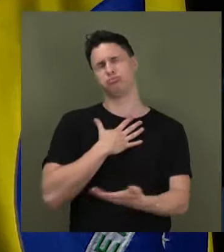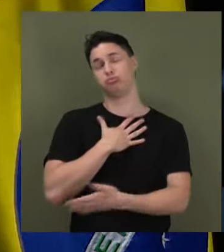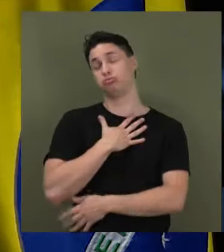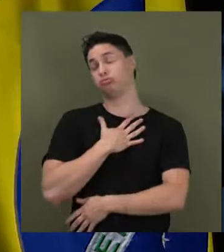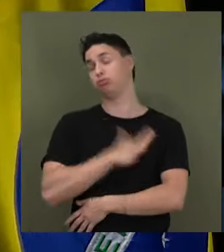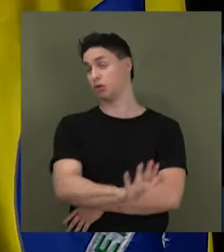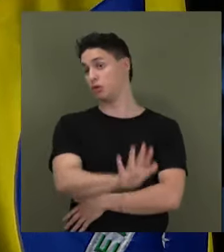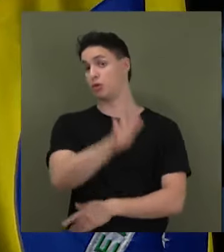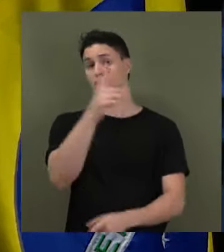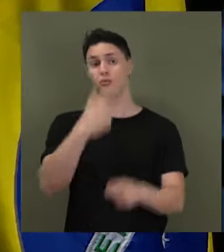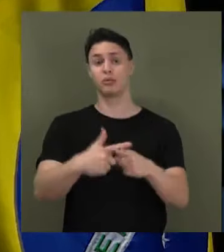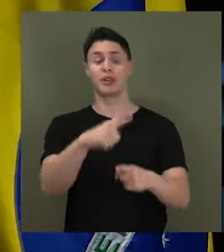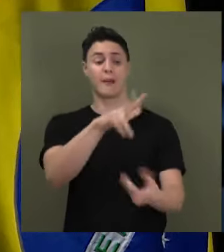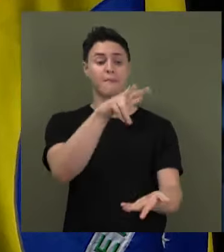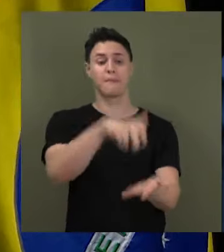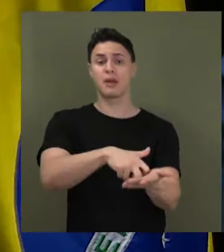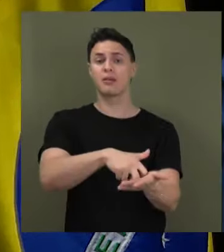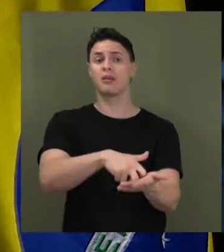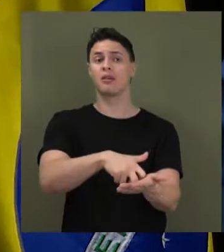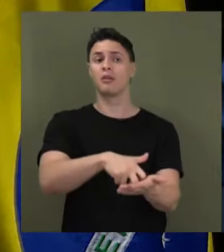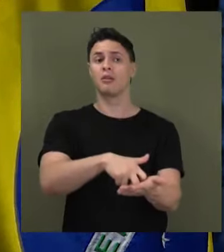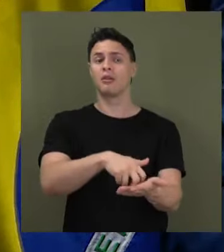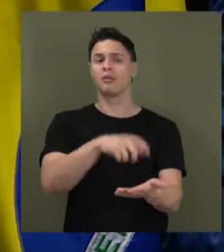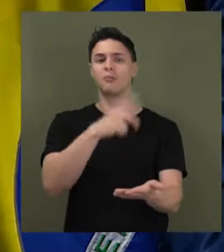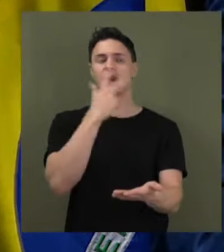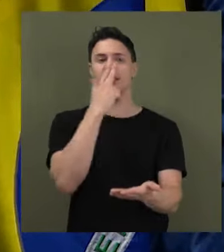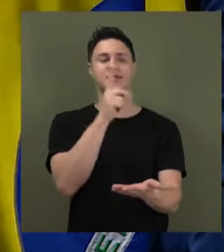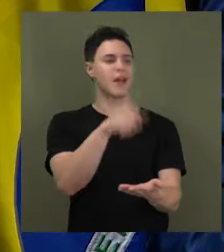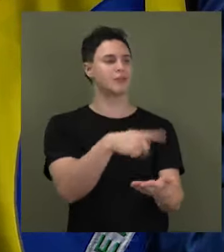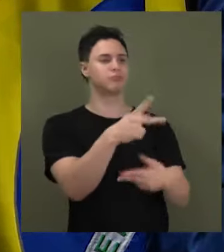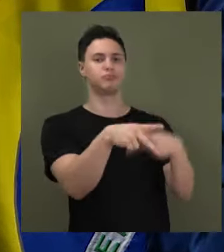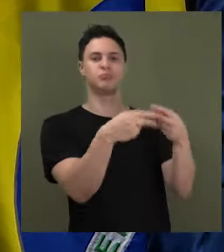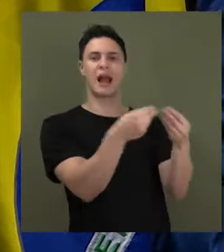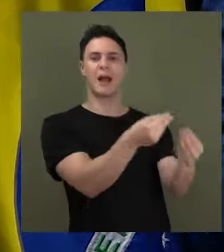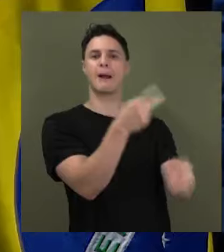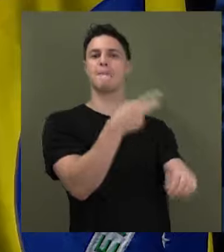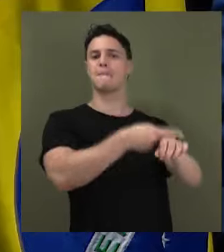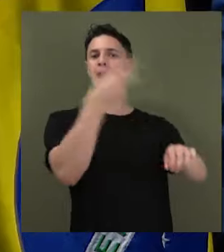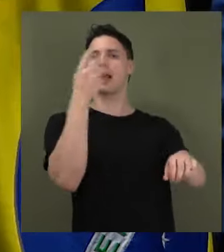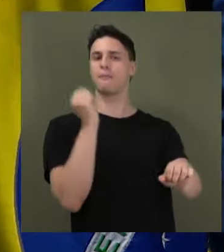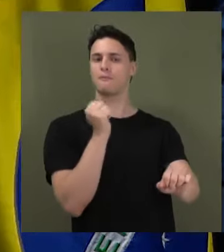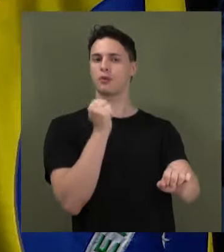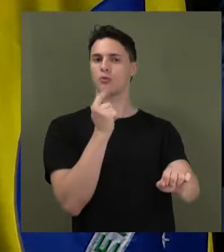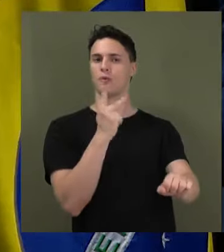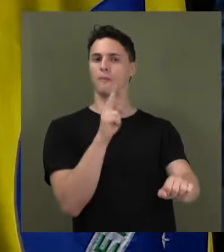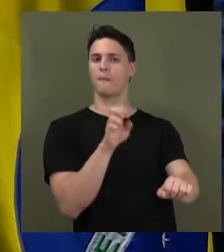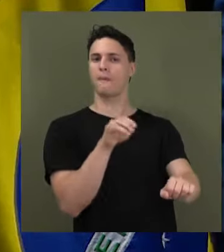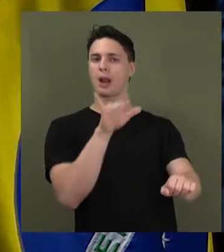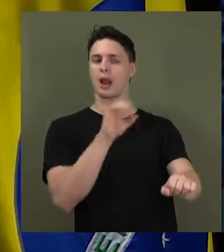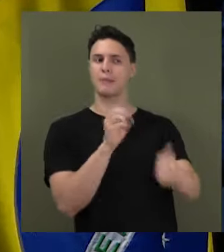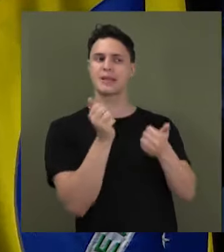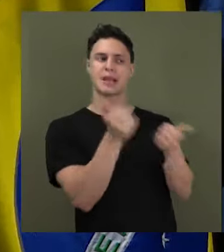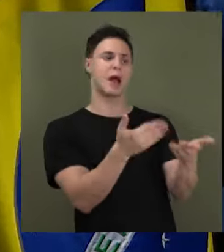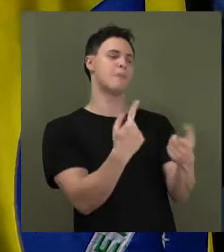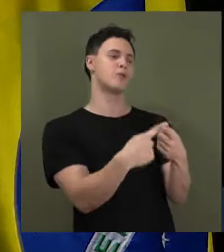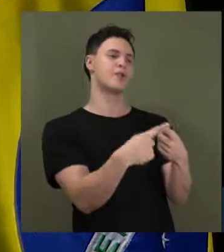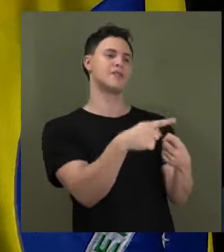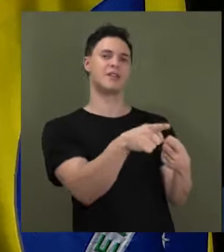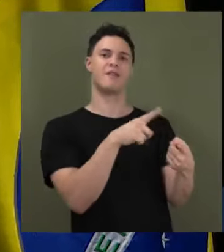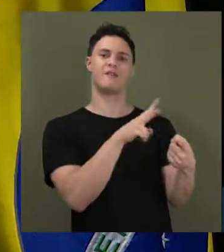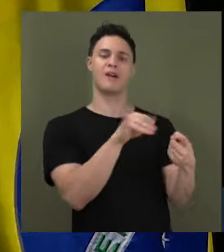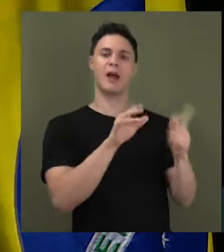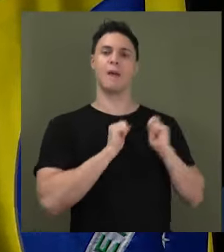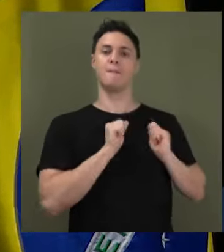a pena nesses casos funciona como um verdadeiro prêmio ao crime, pois serão aposentados pelo